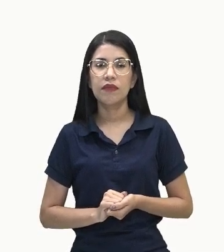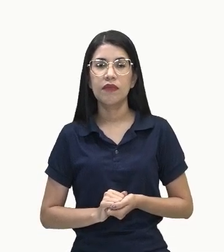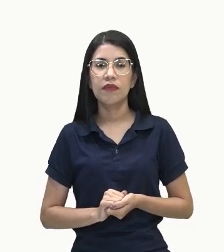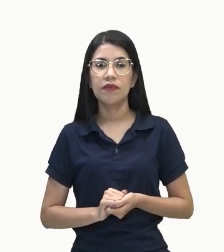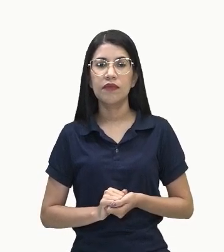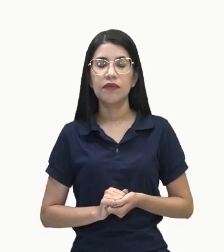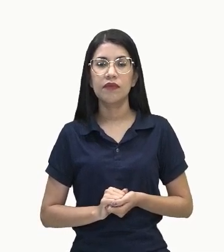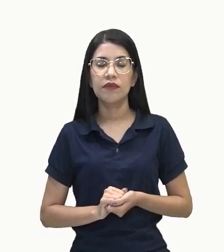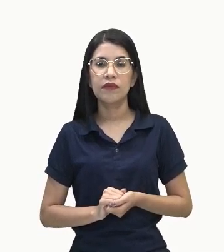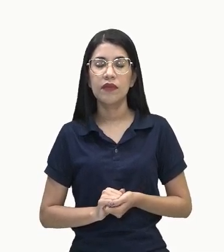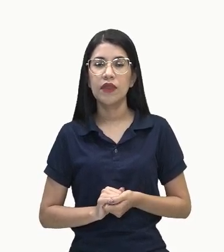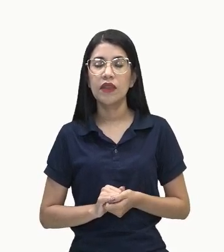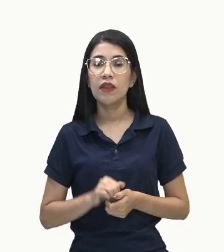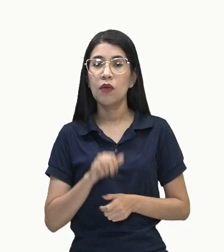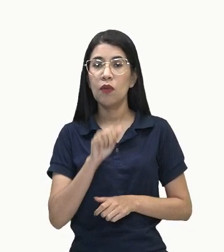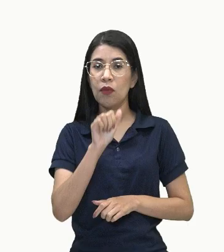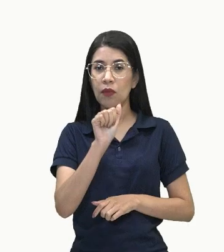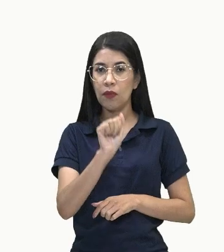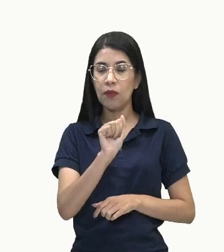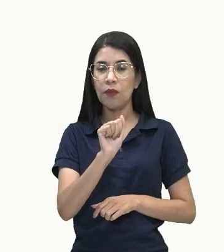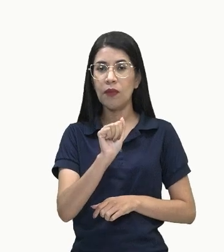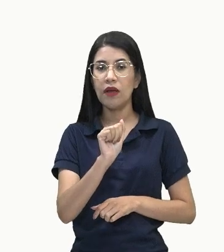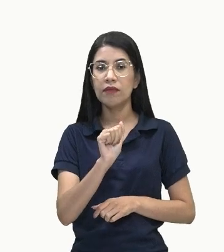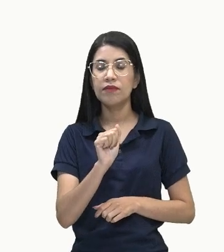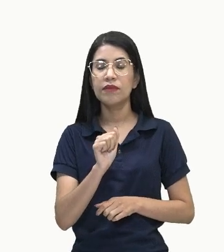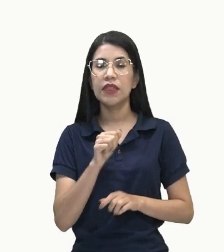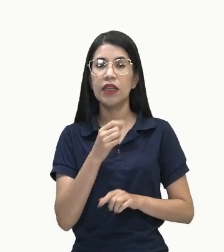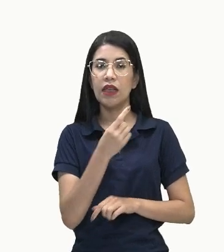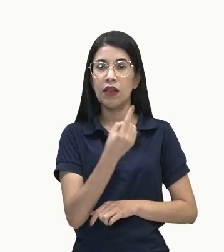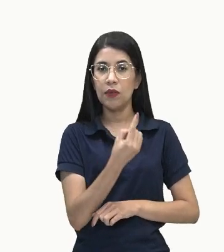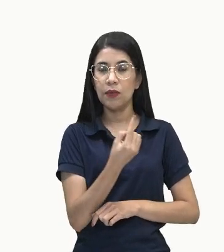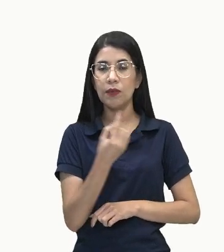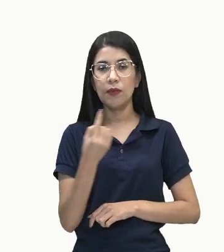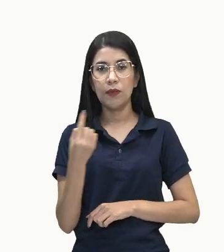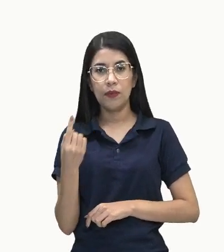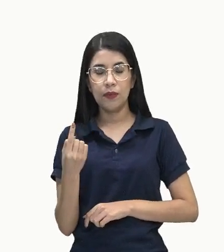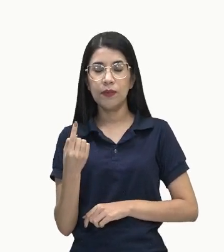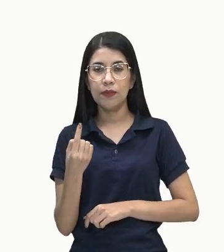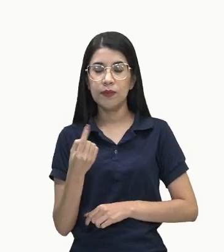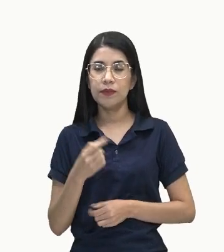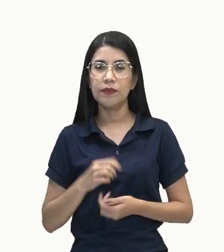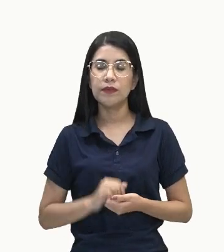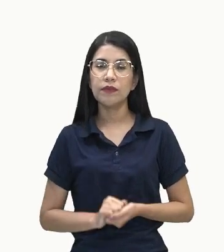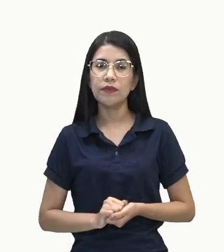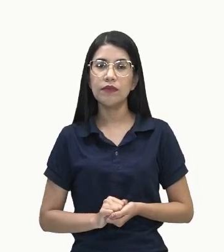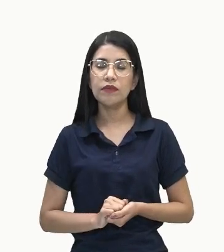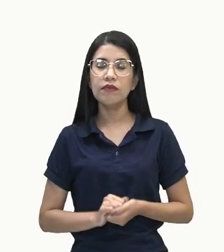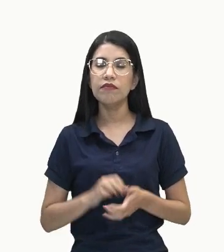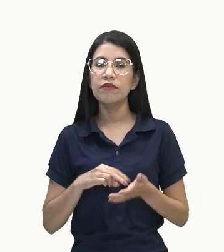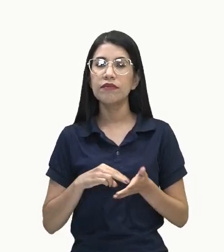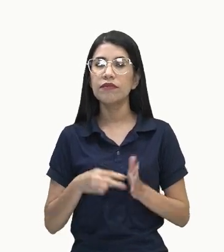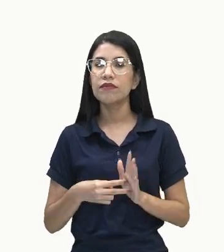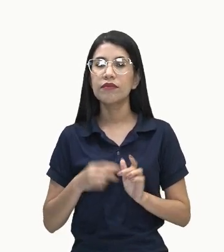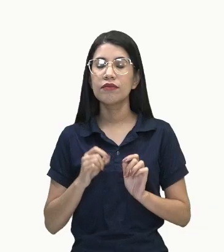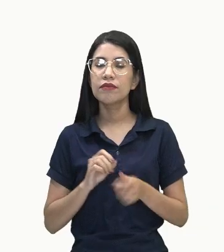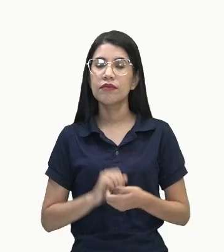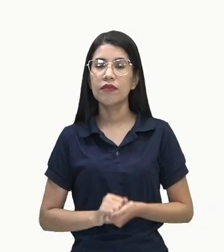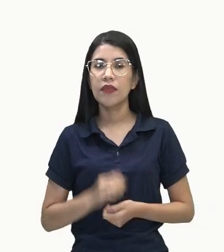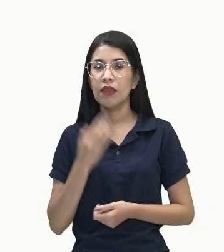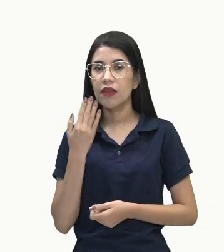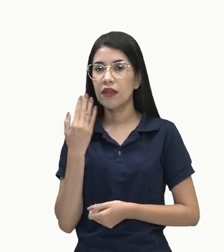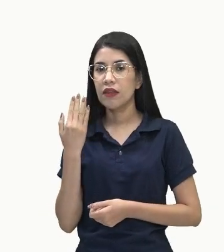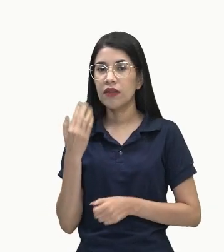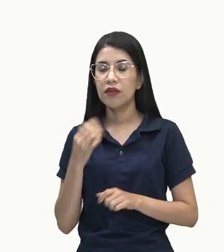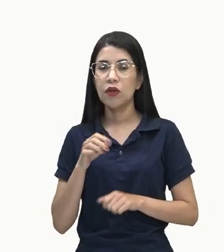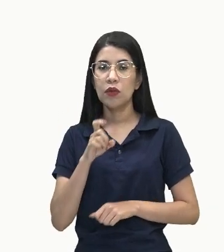esqueci. O ponto A, reparem, tem coordenadas 1 e 1, ou seja, 1